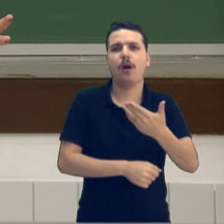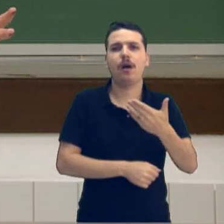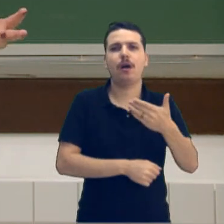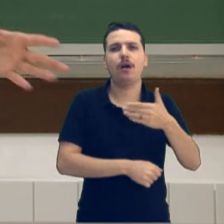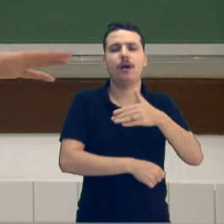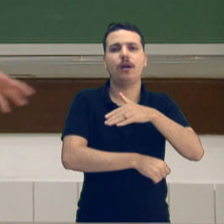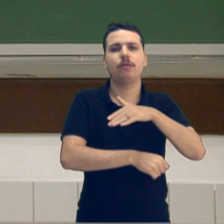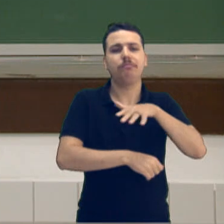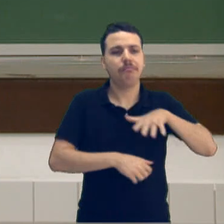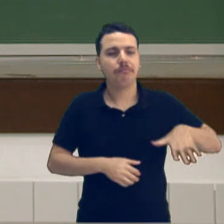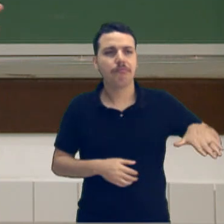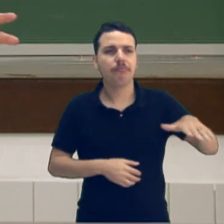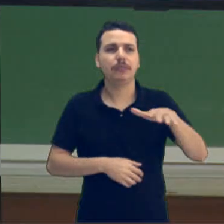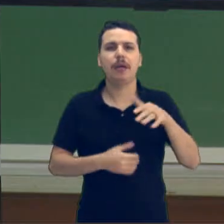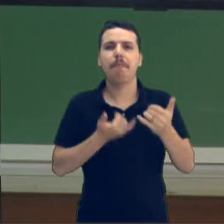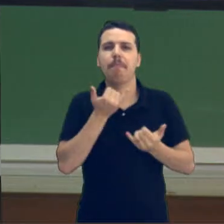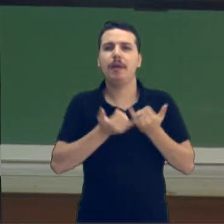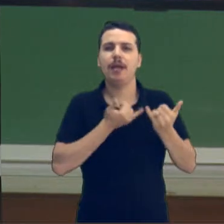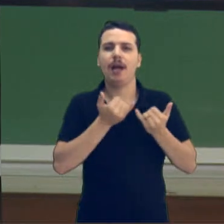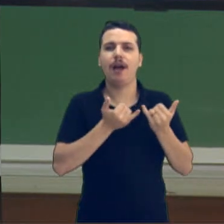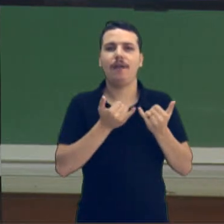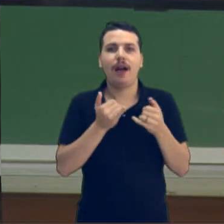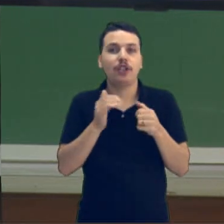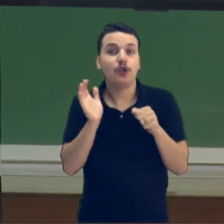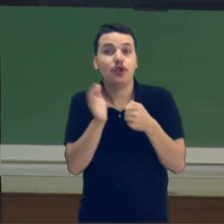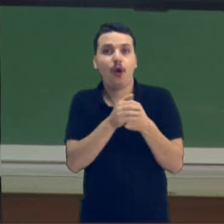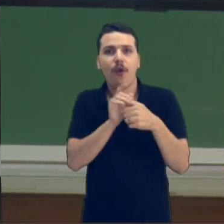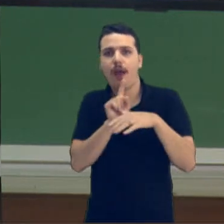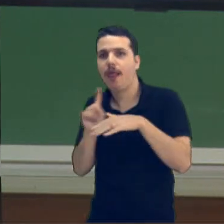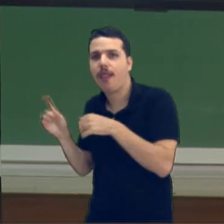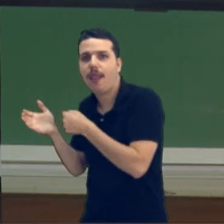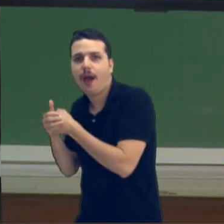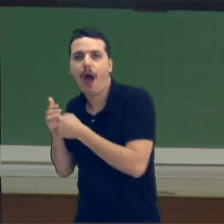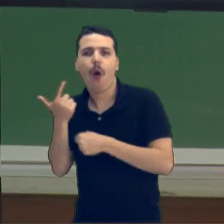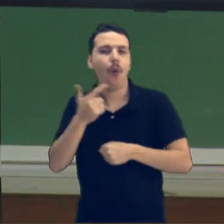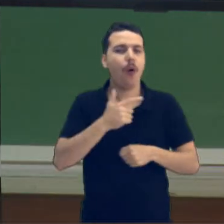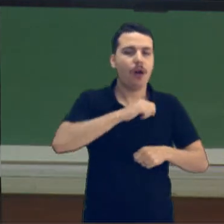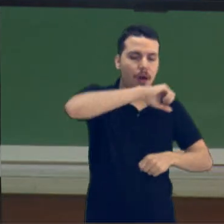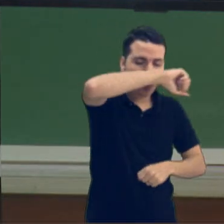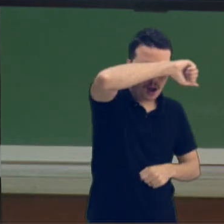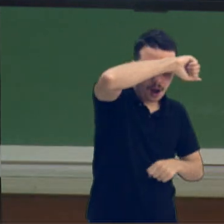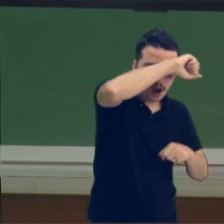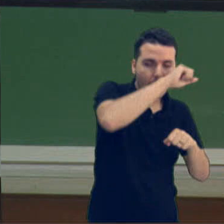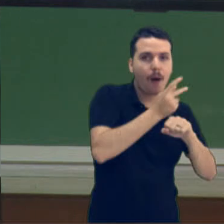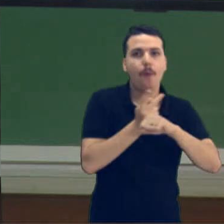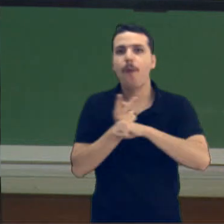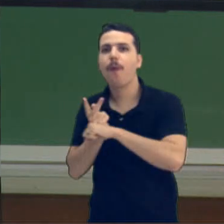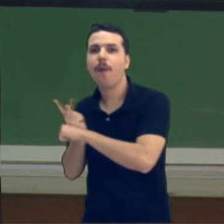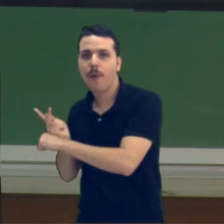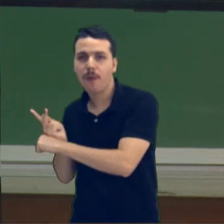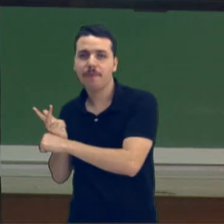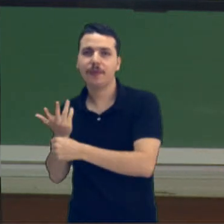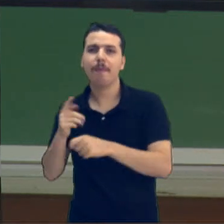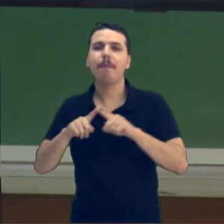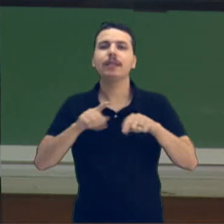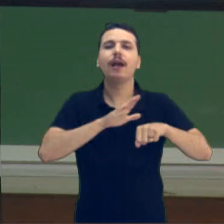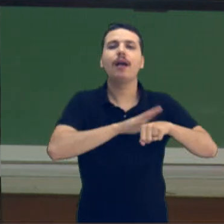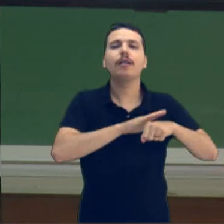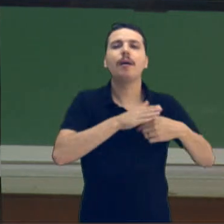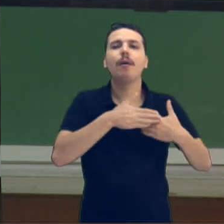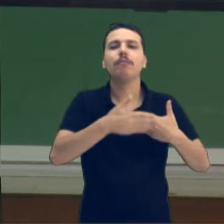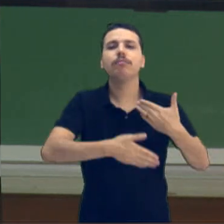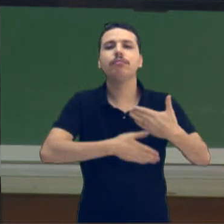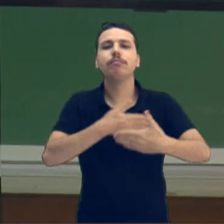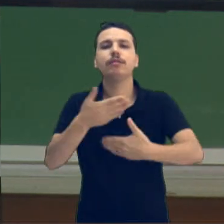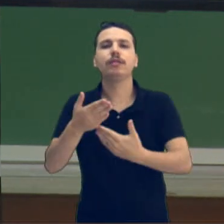pátios, né? Brincavam de esconde-esconde, tantas outras brincadeiras, né? E com o passar do tempo, com a questão da violência, o